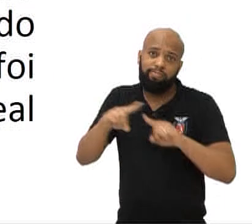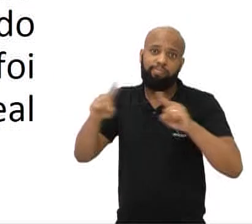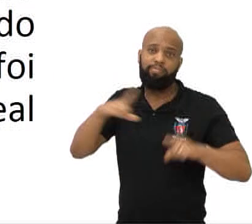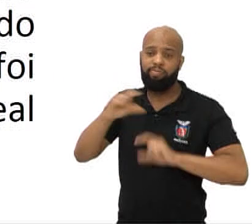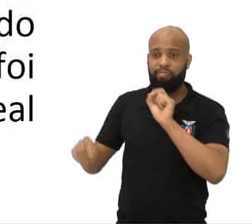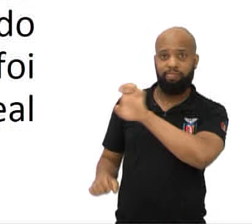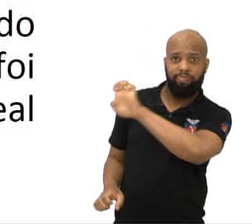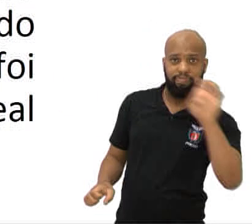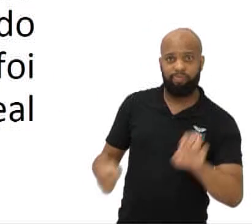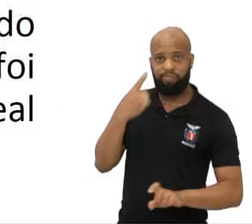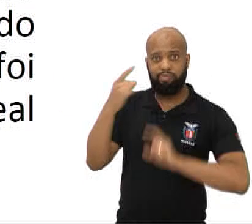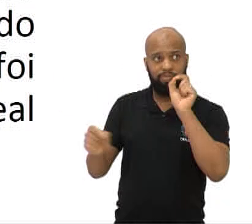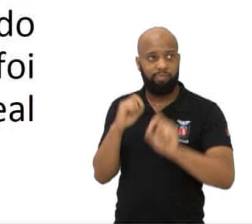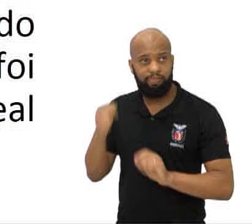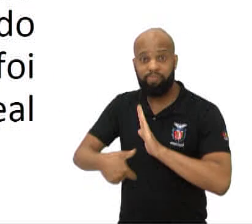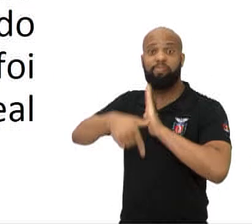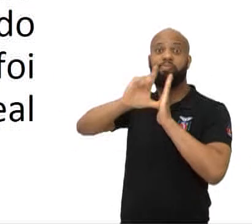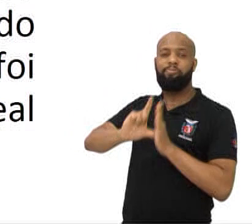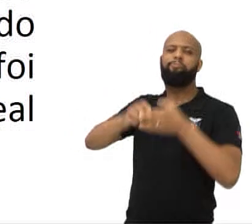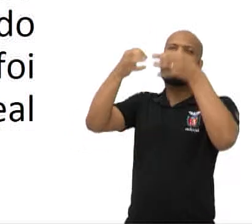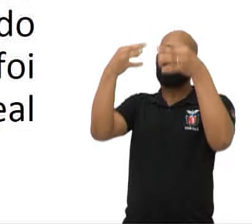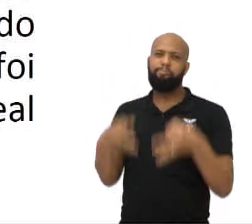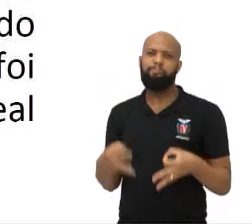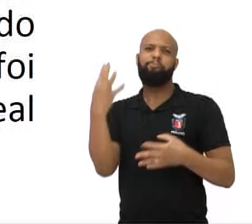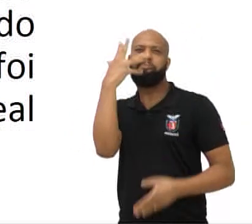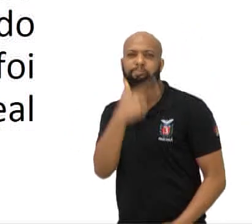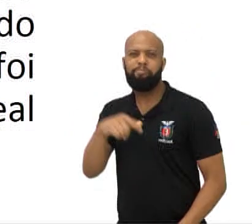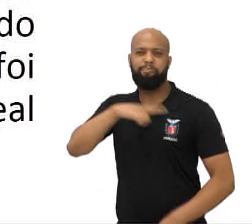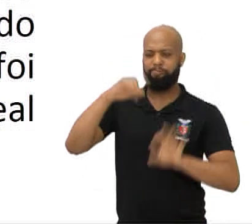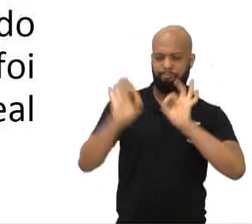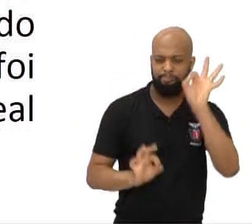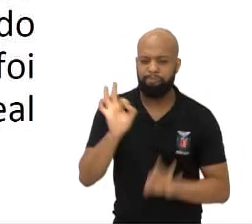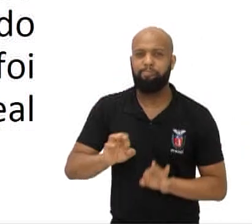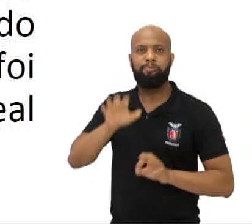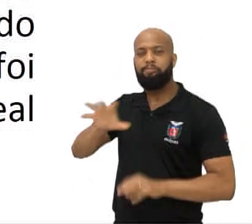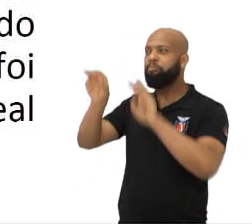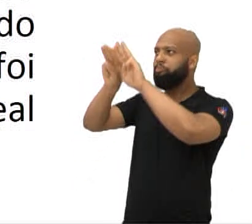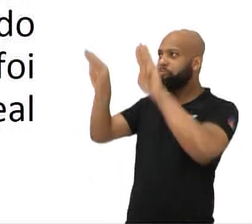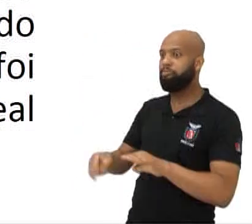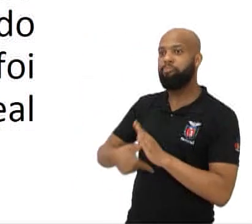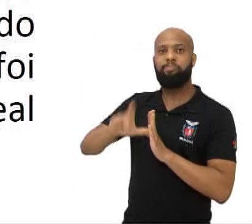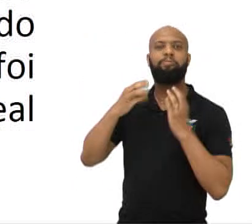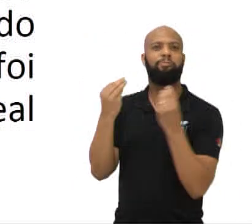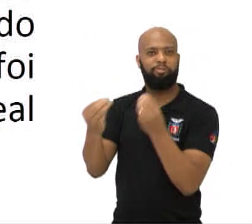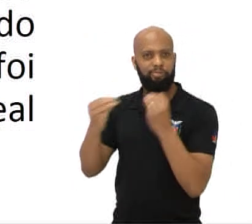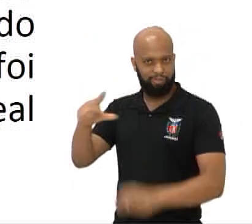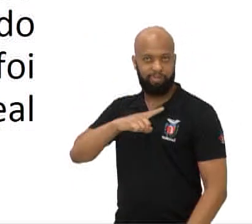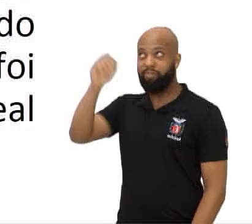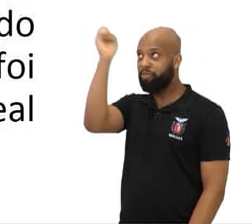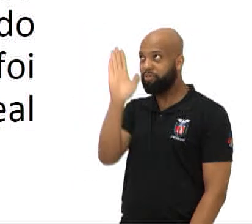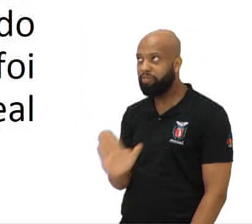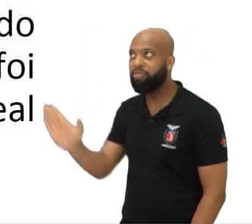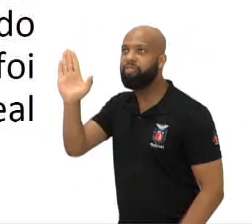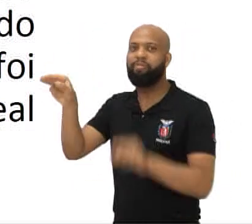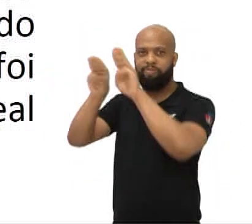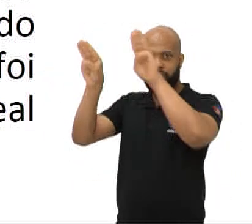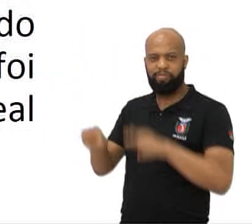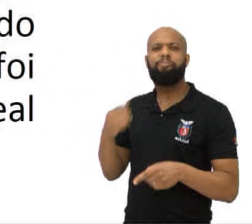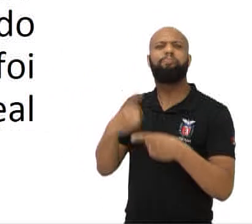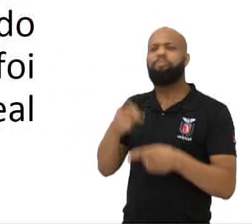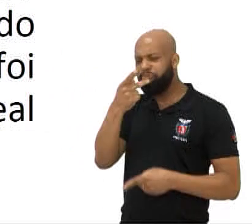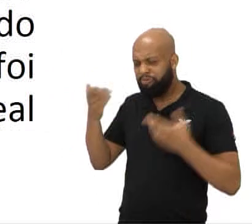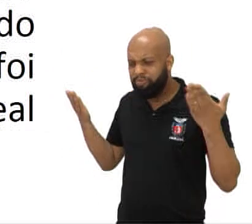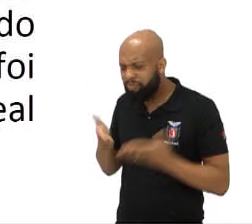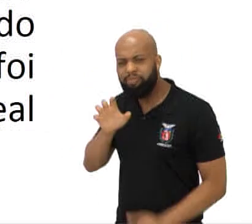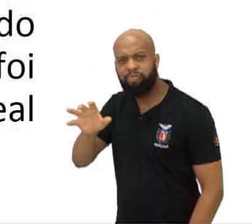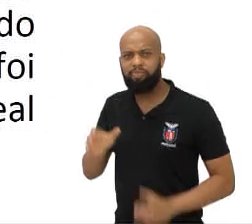do lado esquerdo você tem a imagem dele inteiro, desse museu, como ele era o Museu Nacional. Por que a gente está falando disso na aula